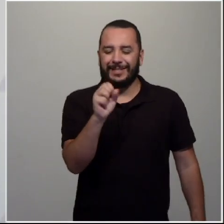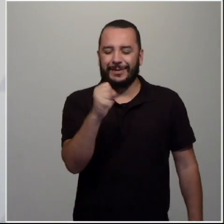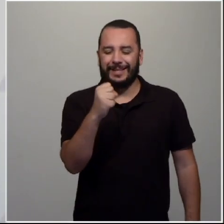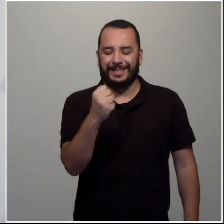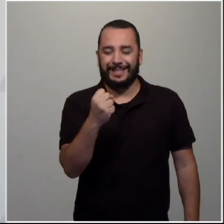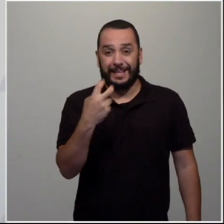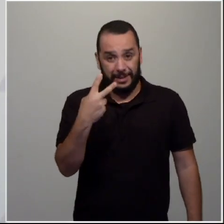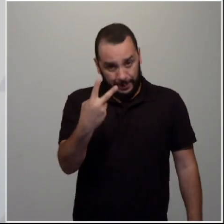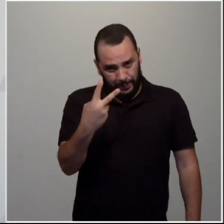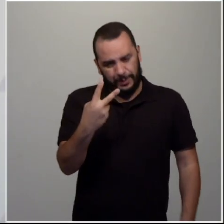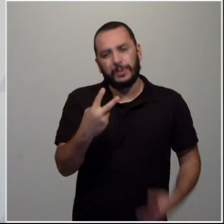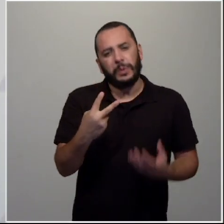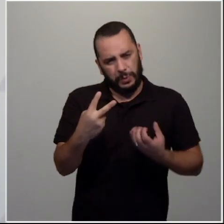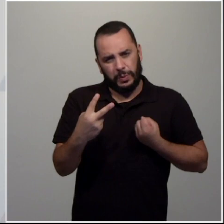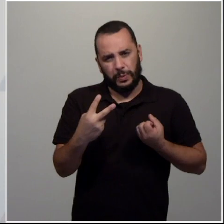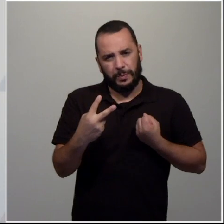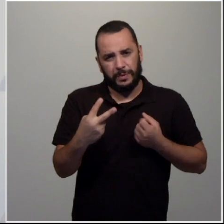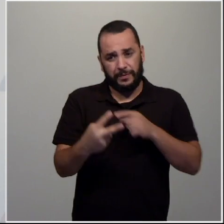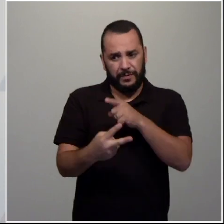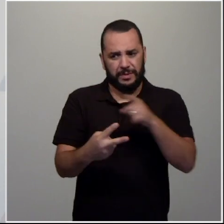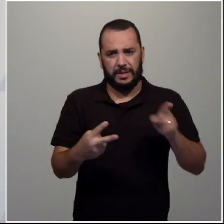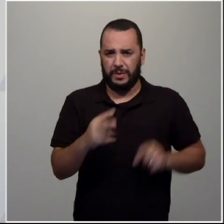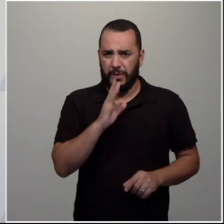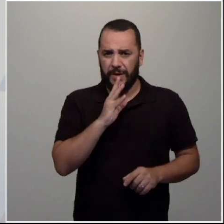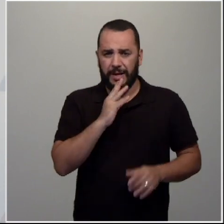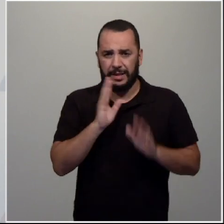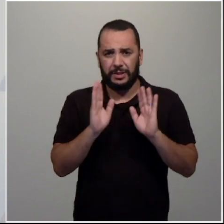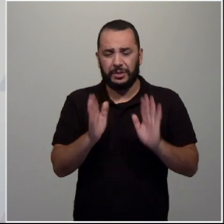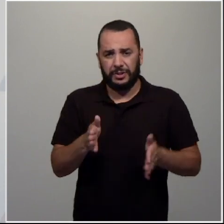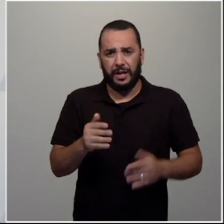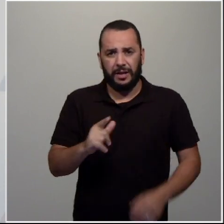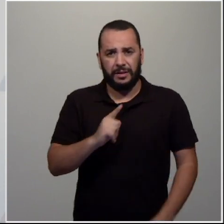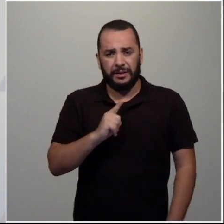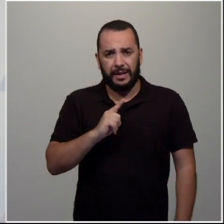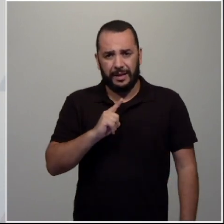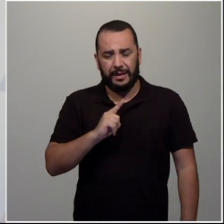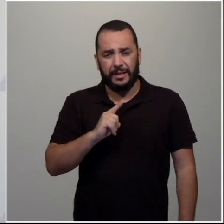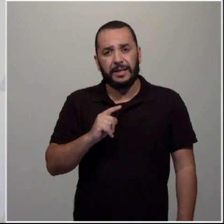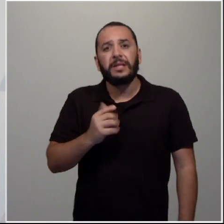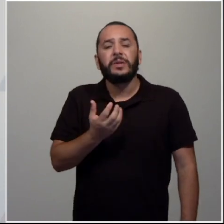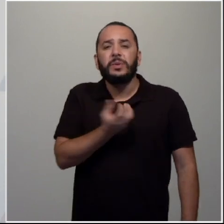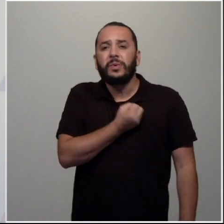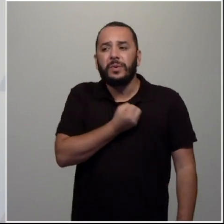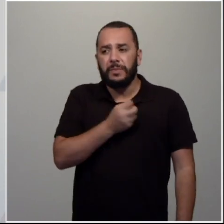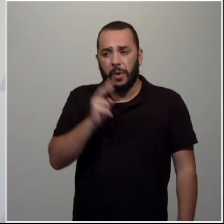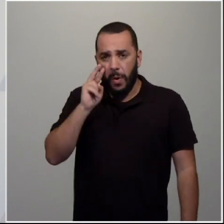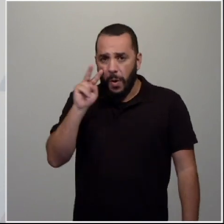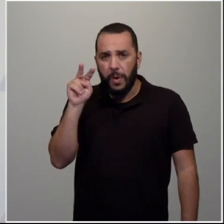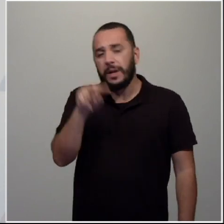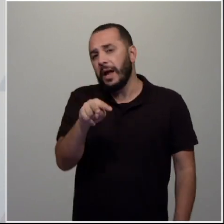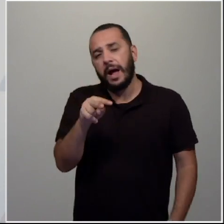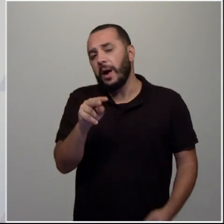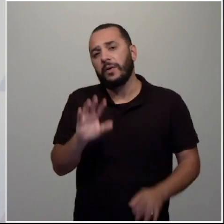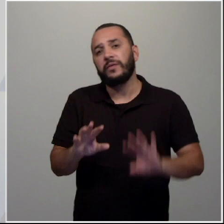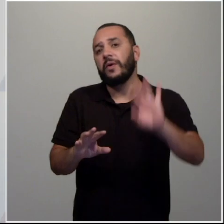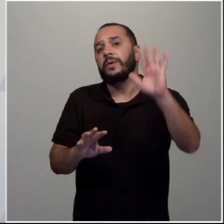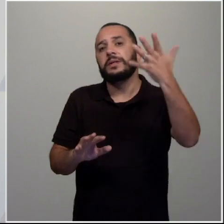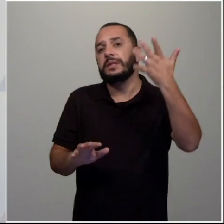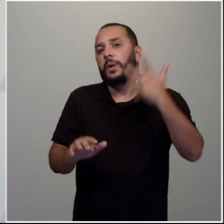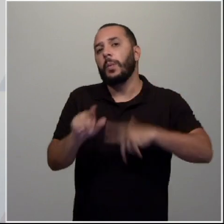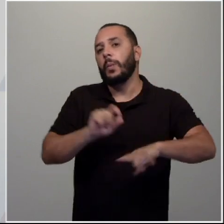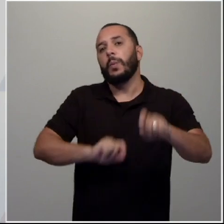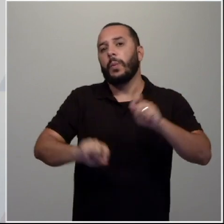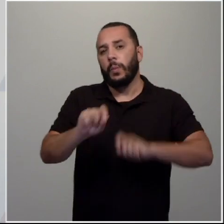bastante conhecido de nós é ea gente olhar dessa mesma maneira né o que vai acontecer a gente vai